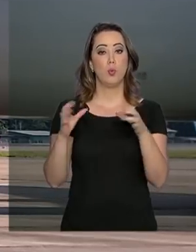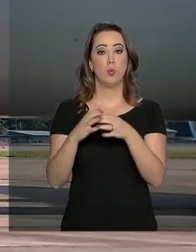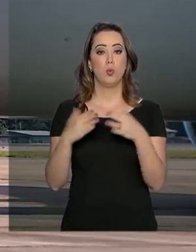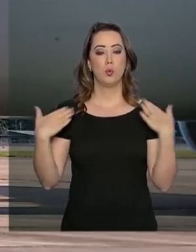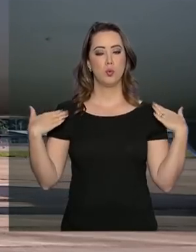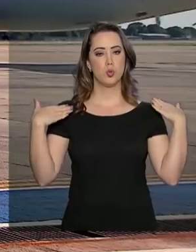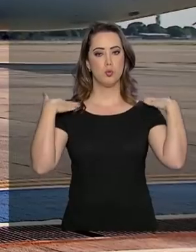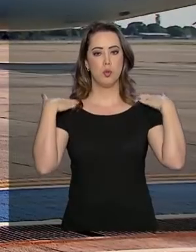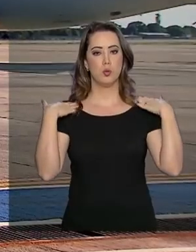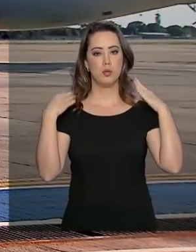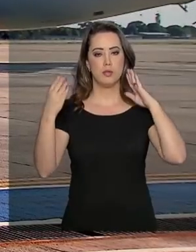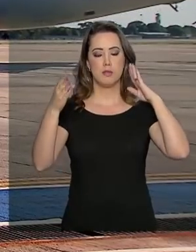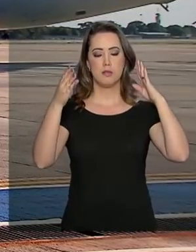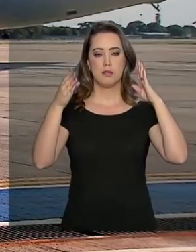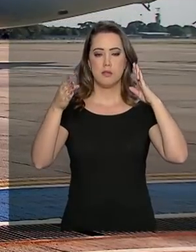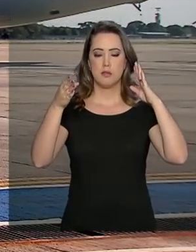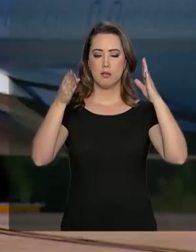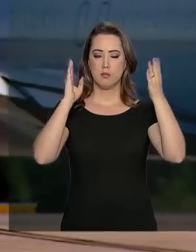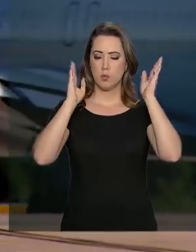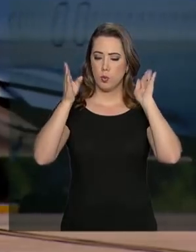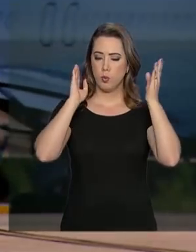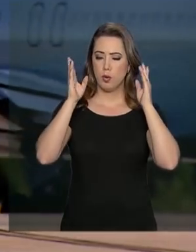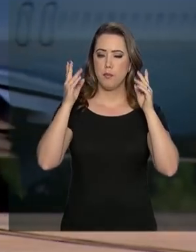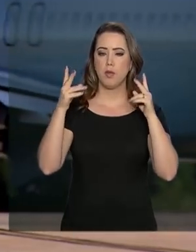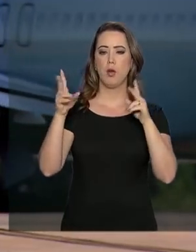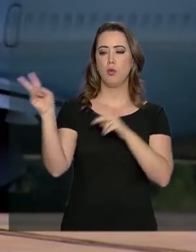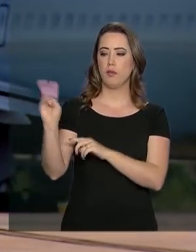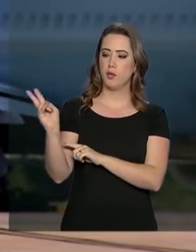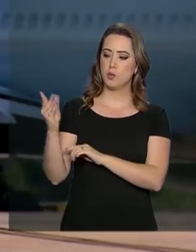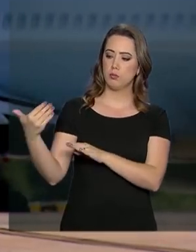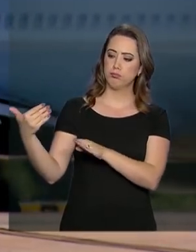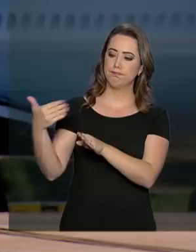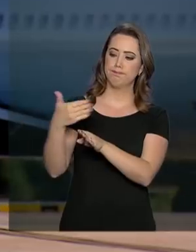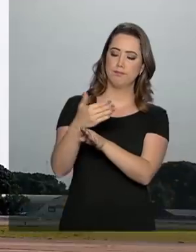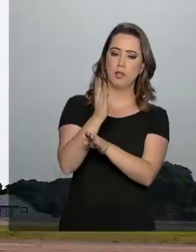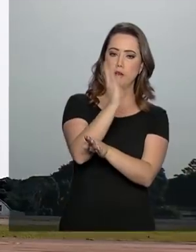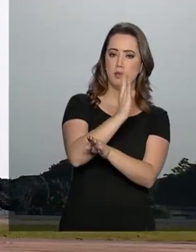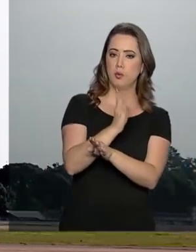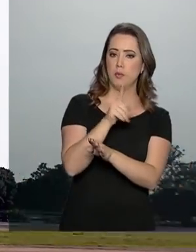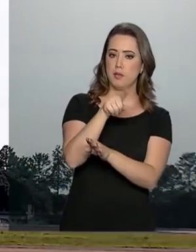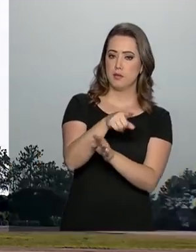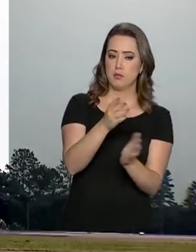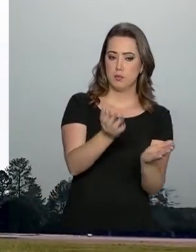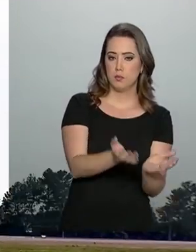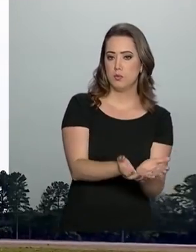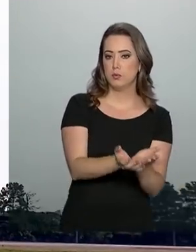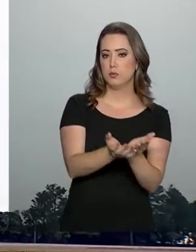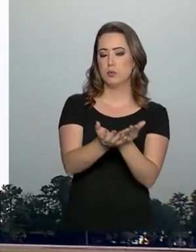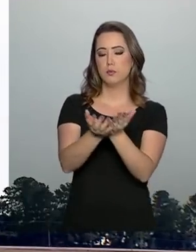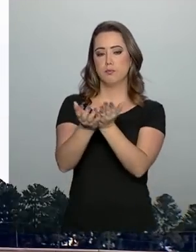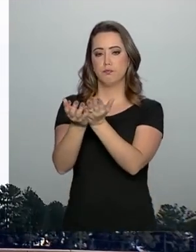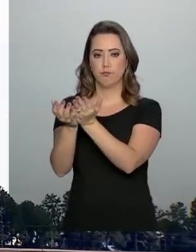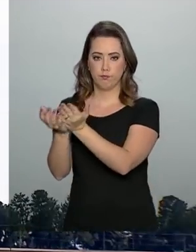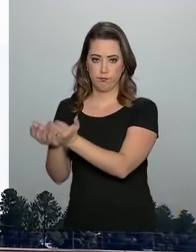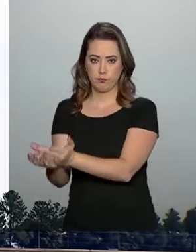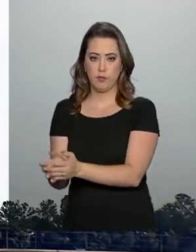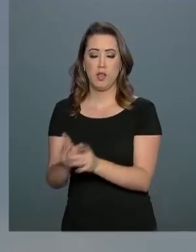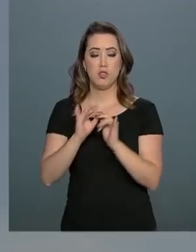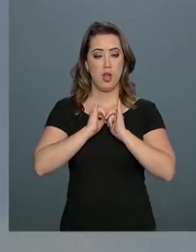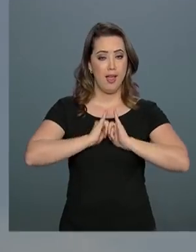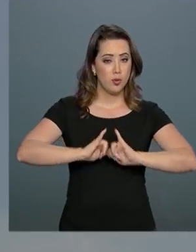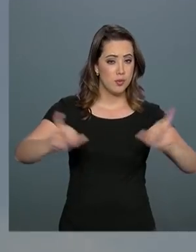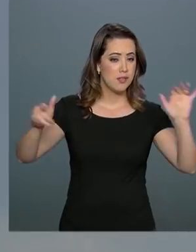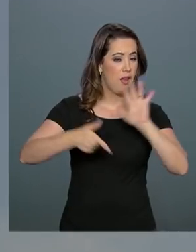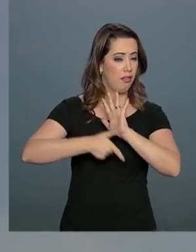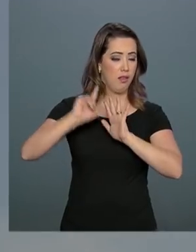Essa ajuda humanitária já havia sido informada, já havia sido anunciada pelo governo brasileiro antes mesmo da